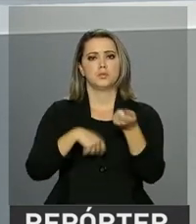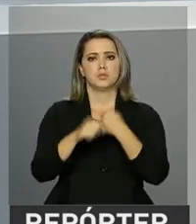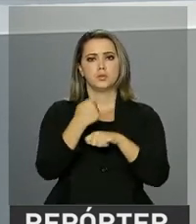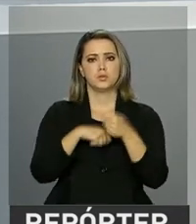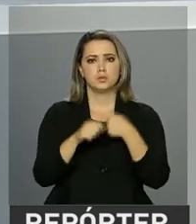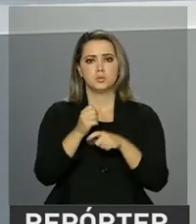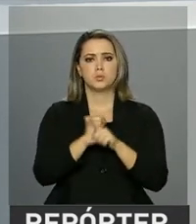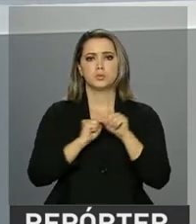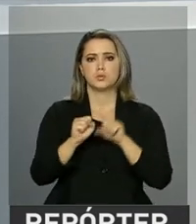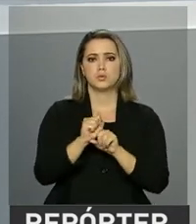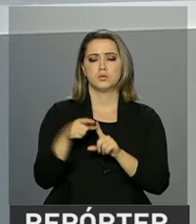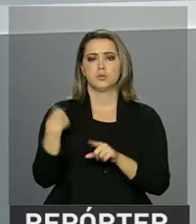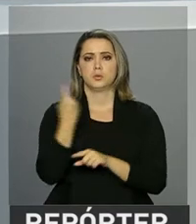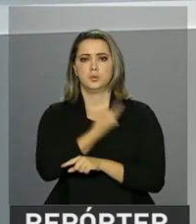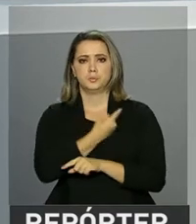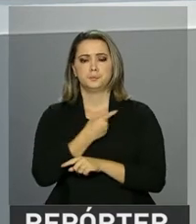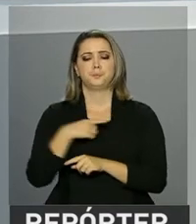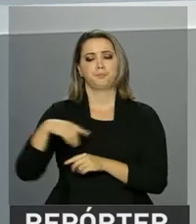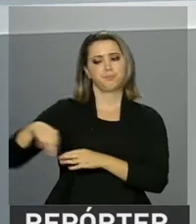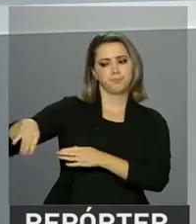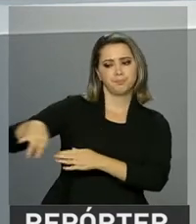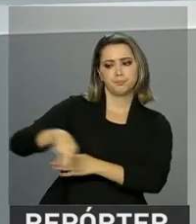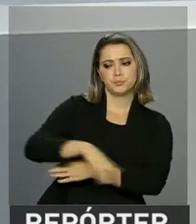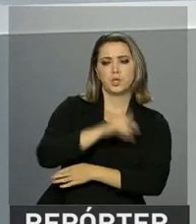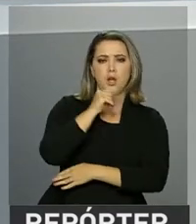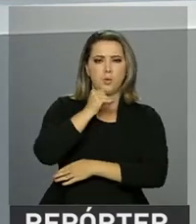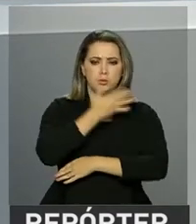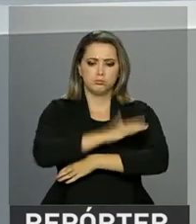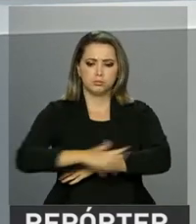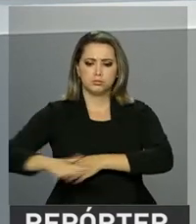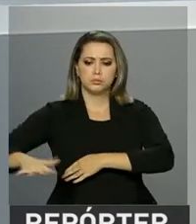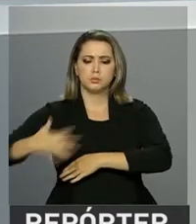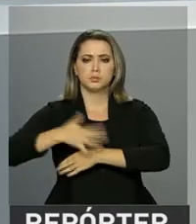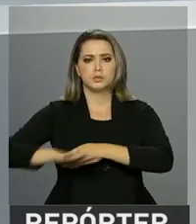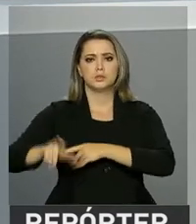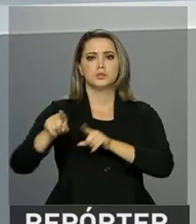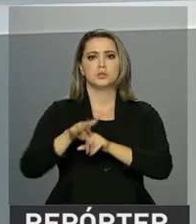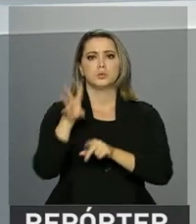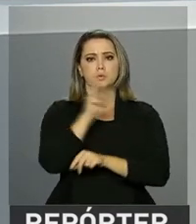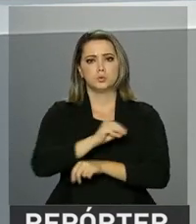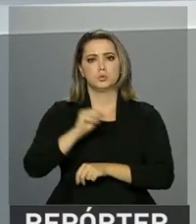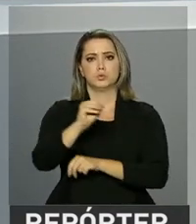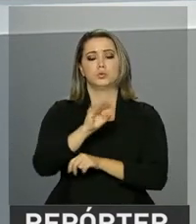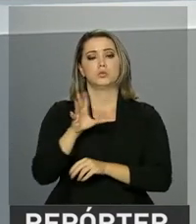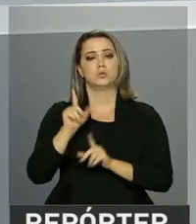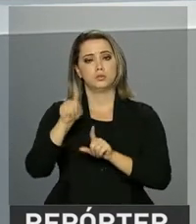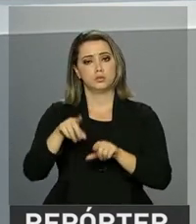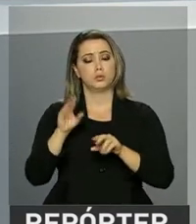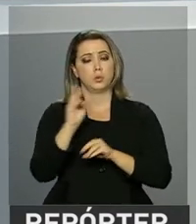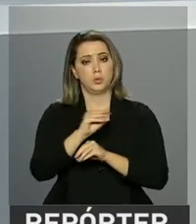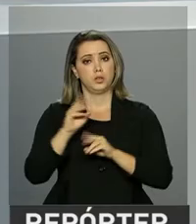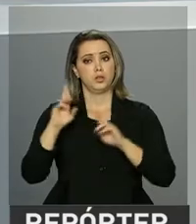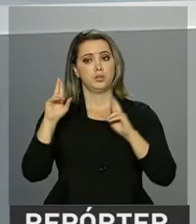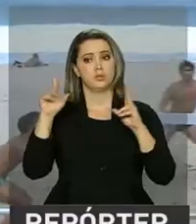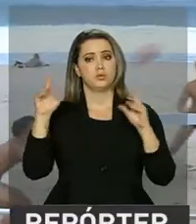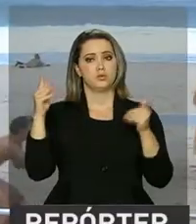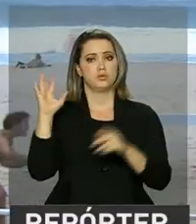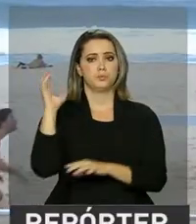brasileiro o relatório mostra que uma recomendação é preservar os diferentes ecossistemas